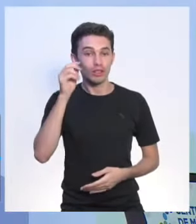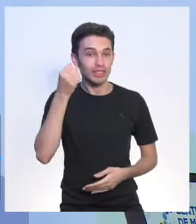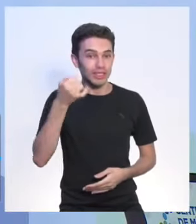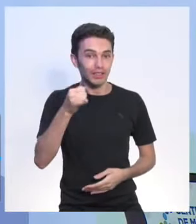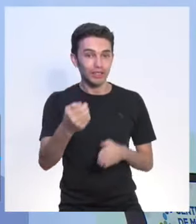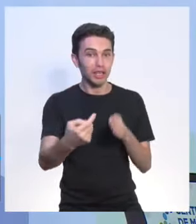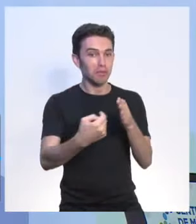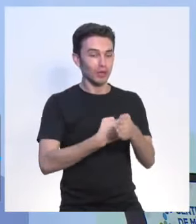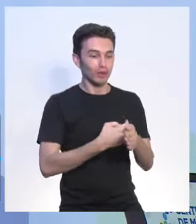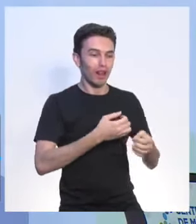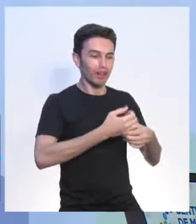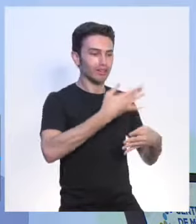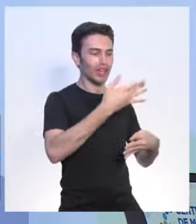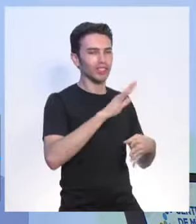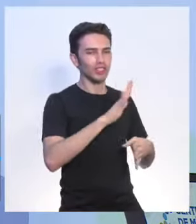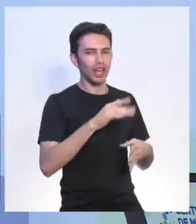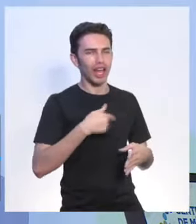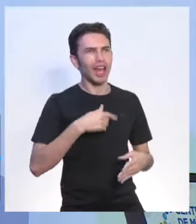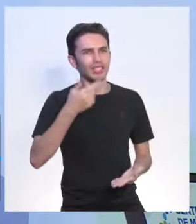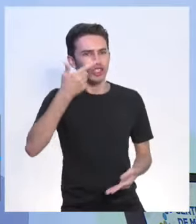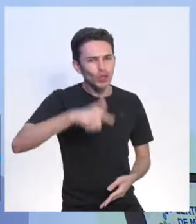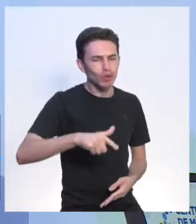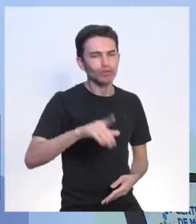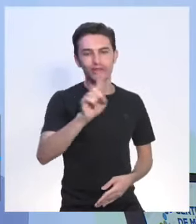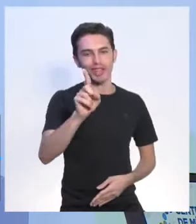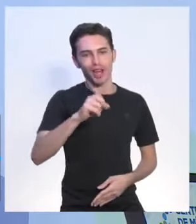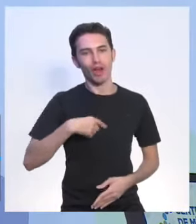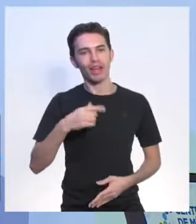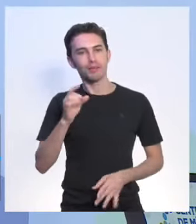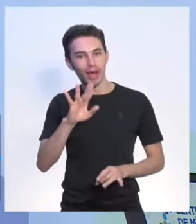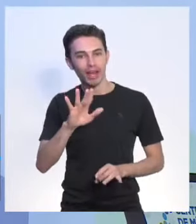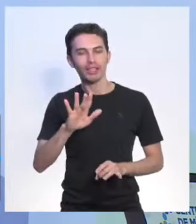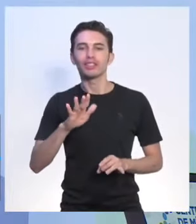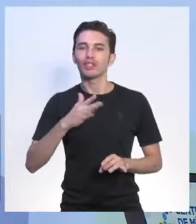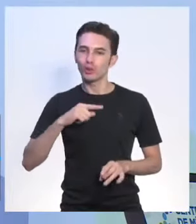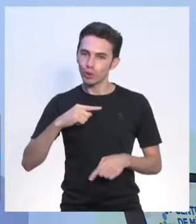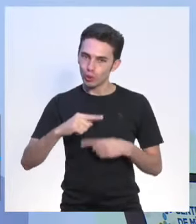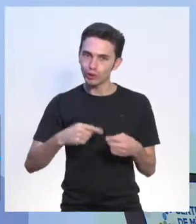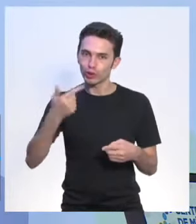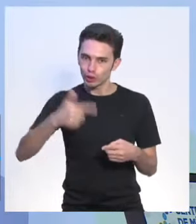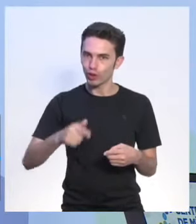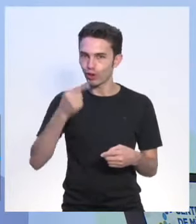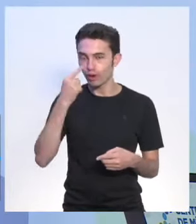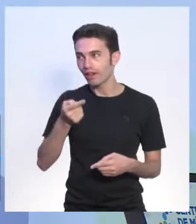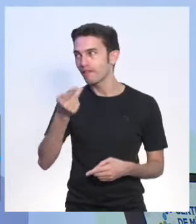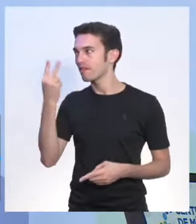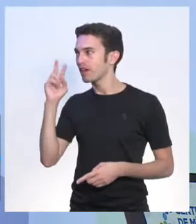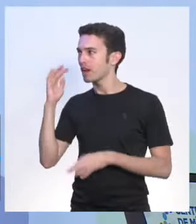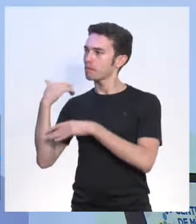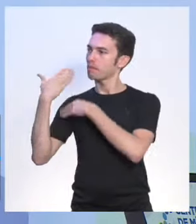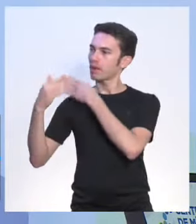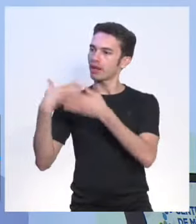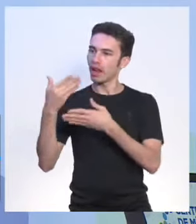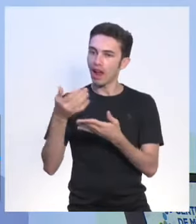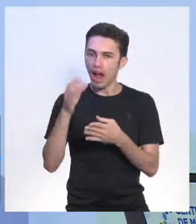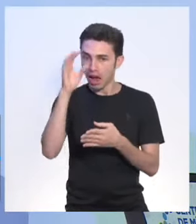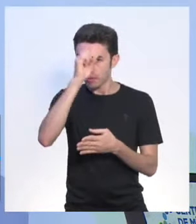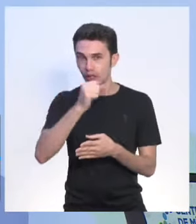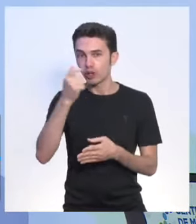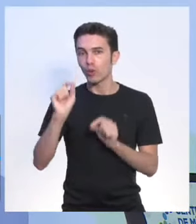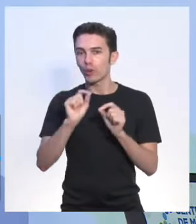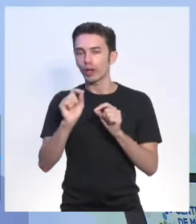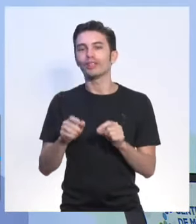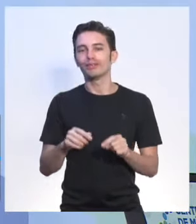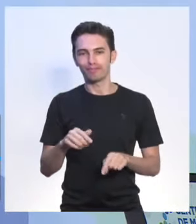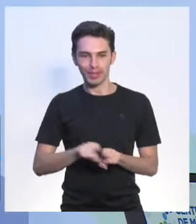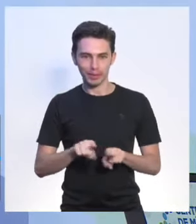é repetida, é uma aula nova, mas nós vamos revisitar, sim, alguns conceitos já vistos durante o bimestre. Tudo bem? Vamos começar